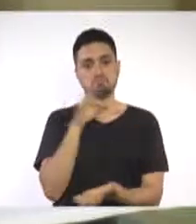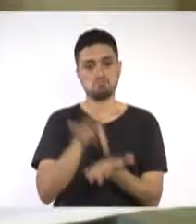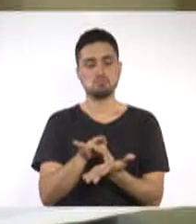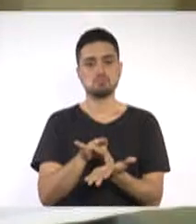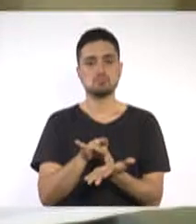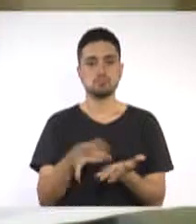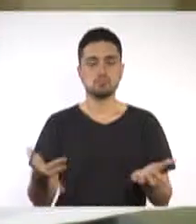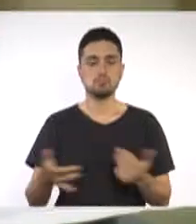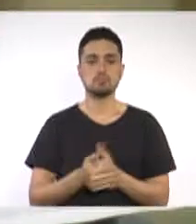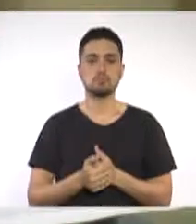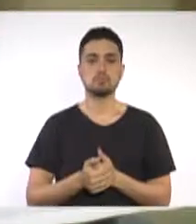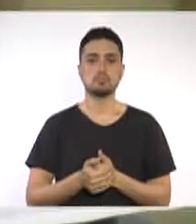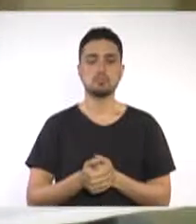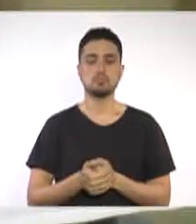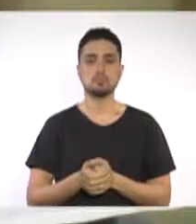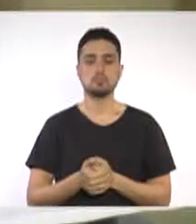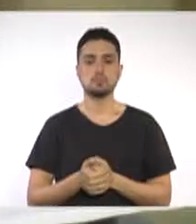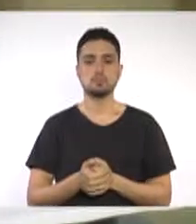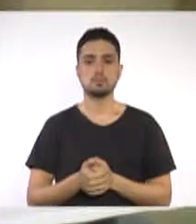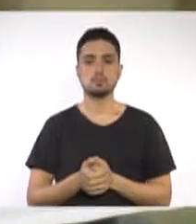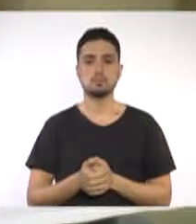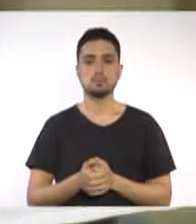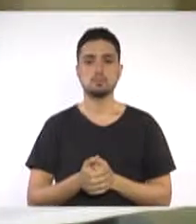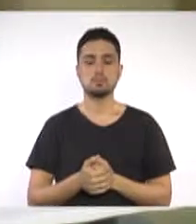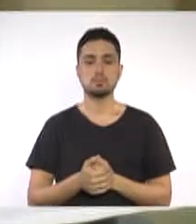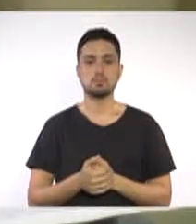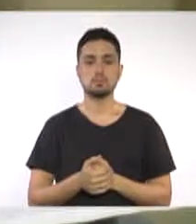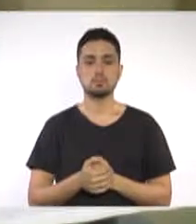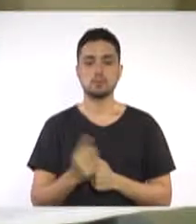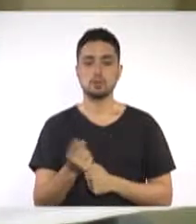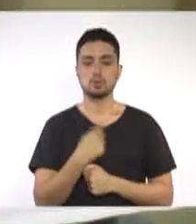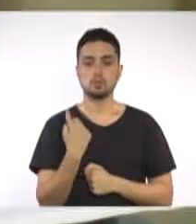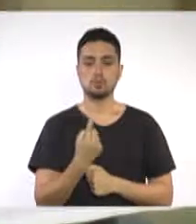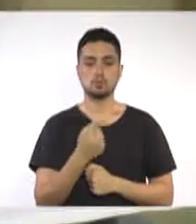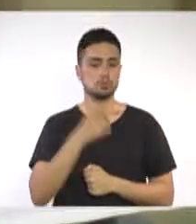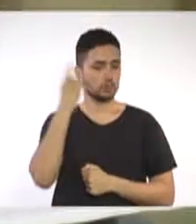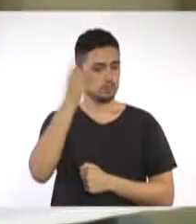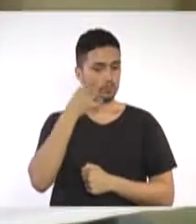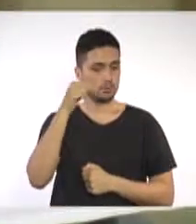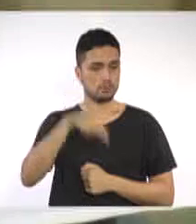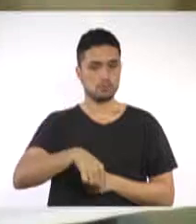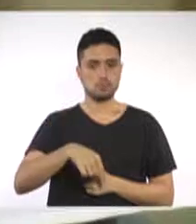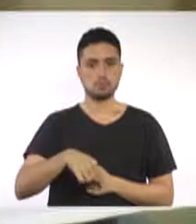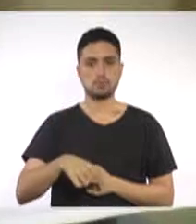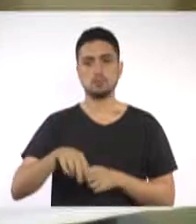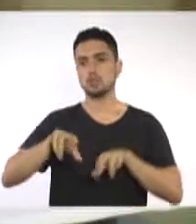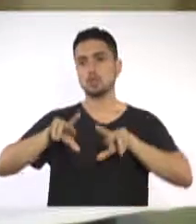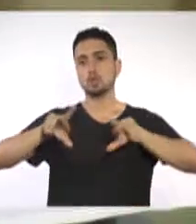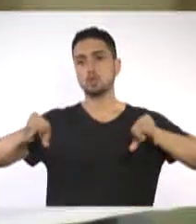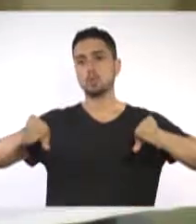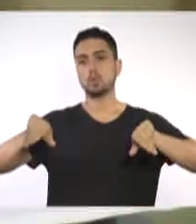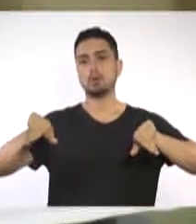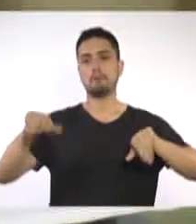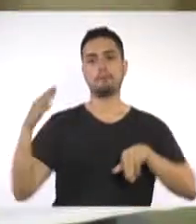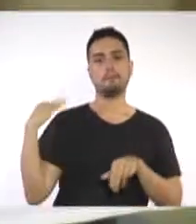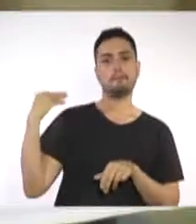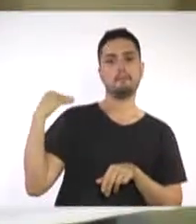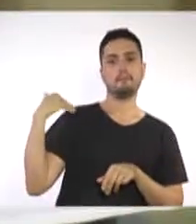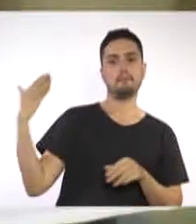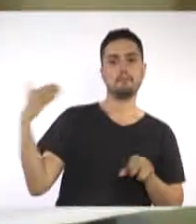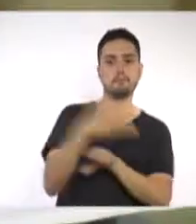Nós não estamos sendo assodados, nós estamos reagindo a